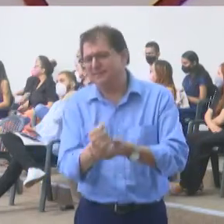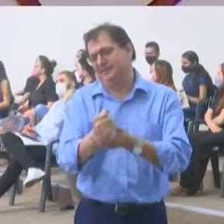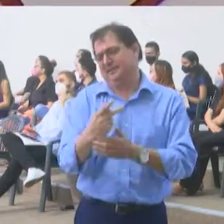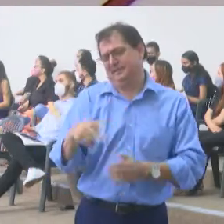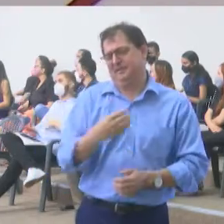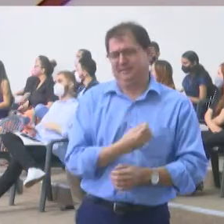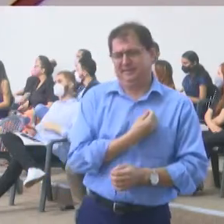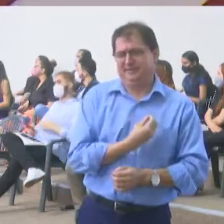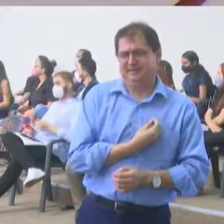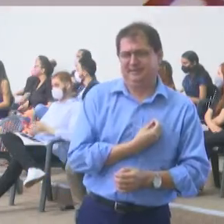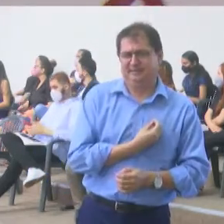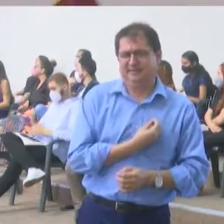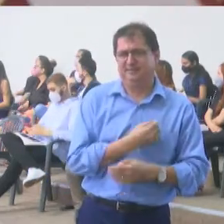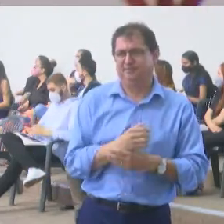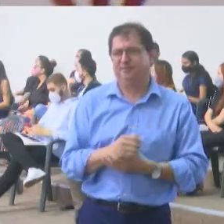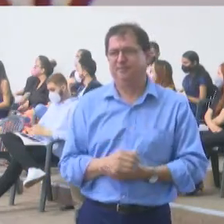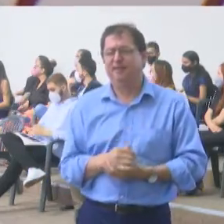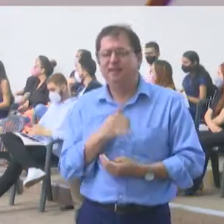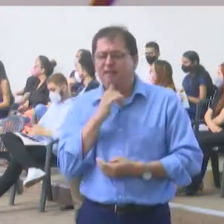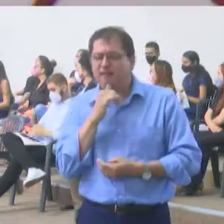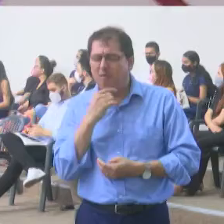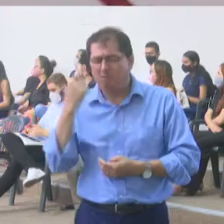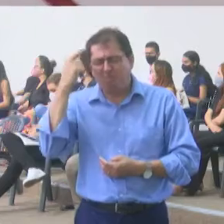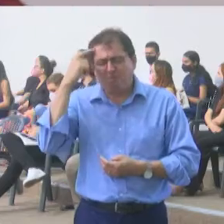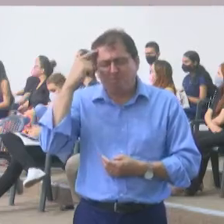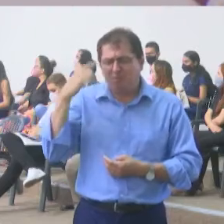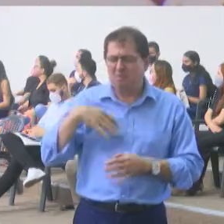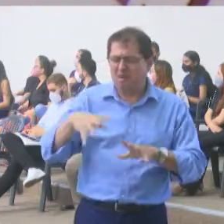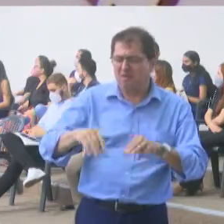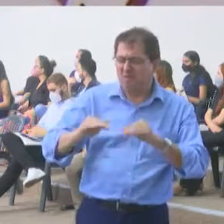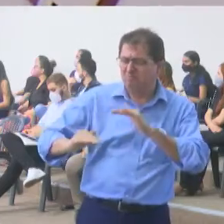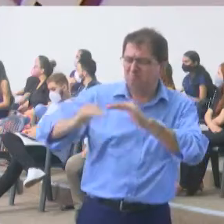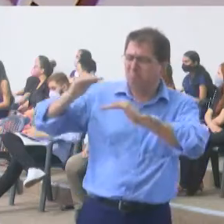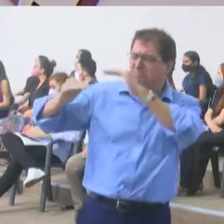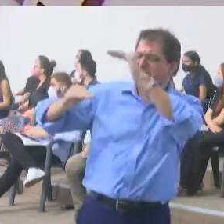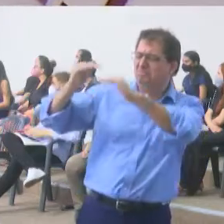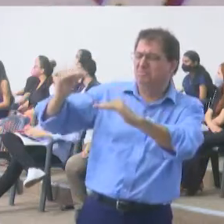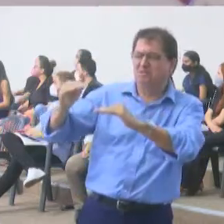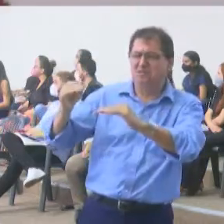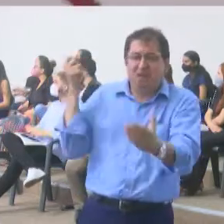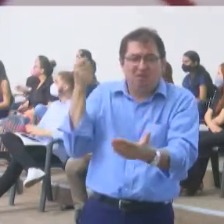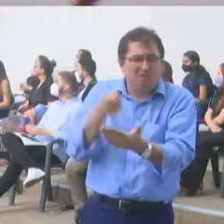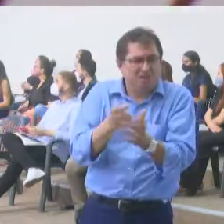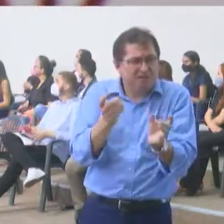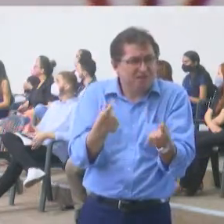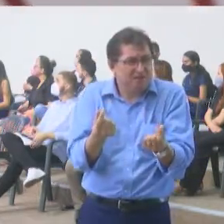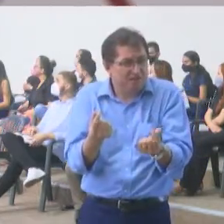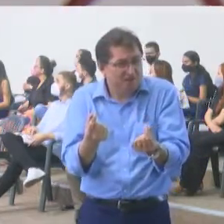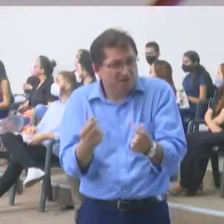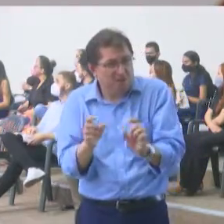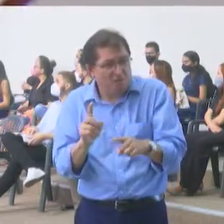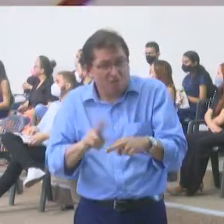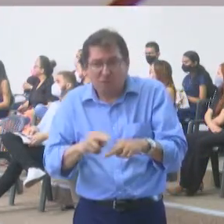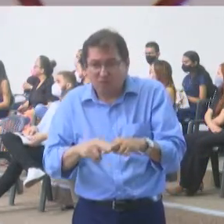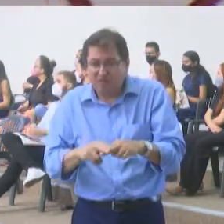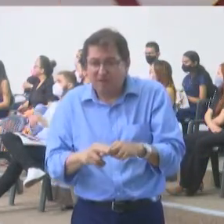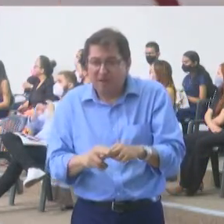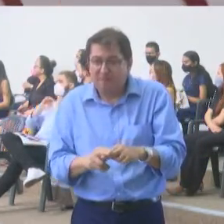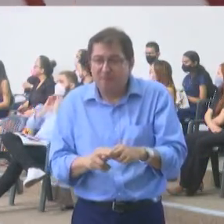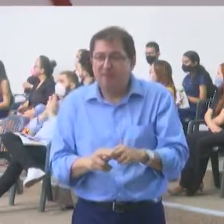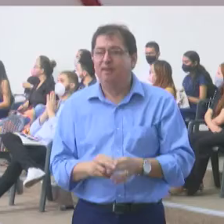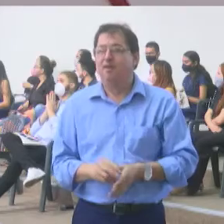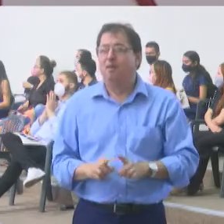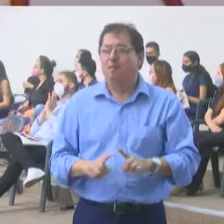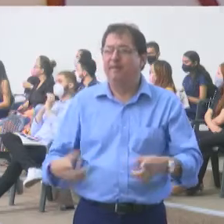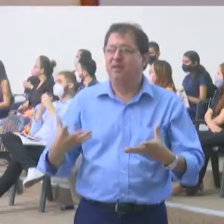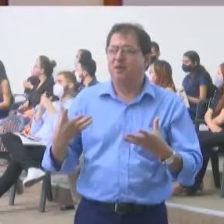consciência e pensou: bom, a minha terra vai crescer, vou gastar o dinheiro, vou investir. A segunda responsabilidade que eu tenho, vou ter que assumir Noemi,